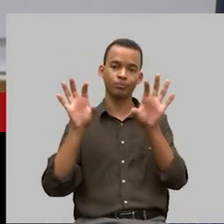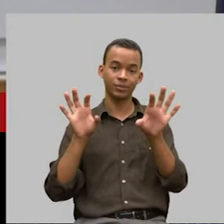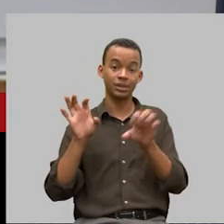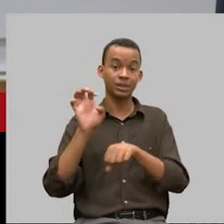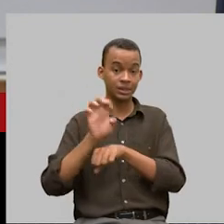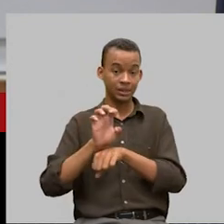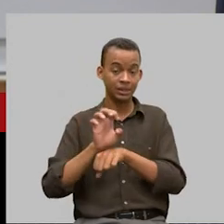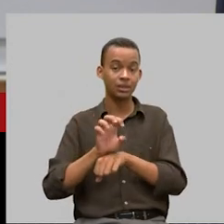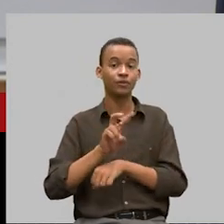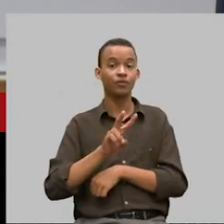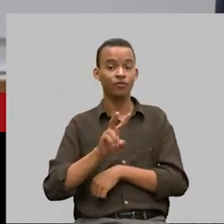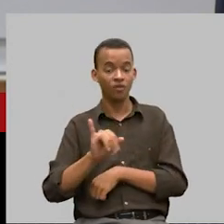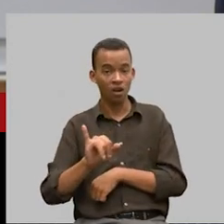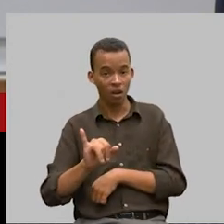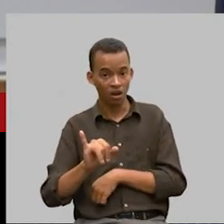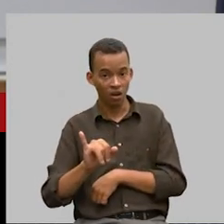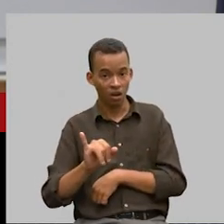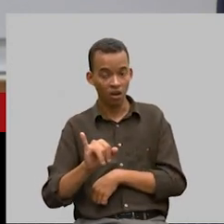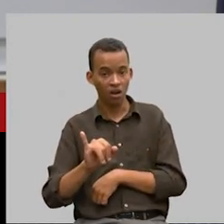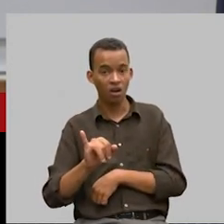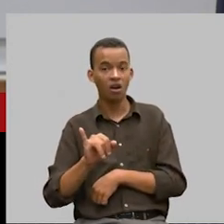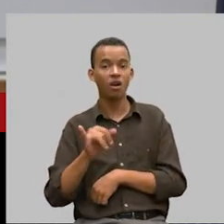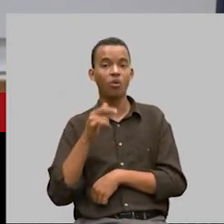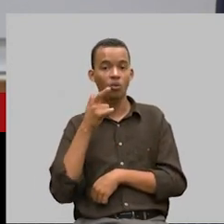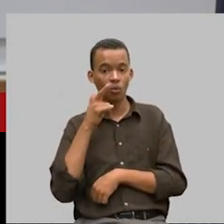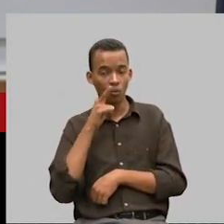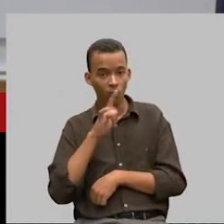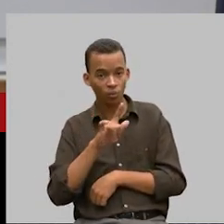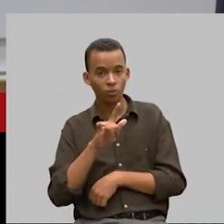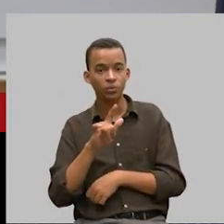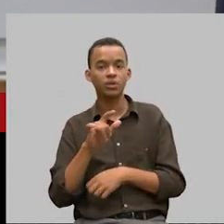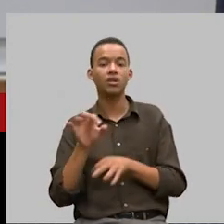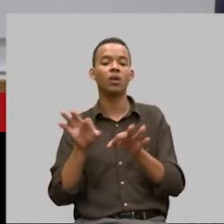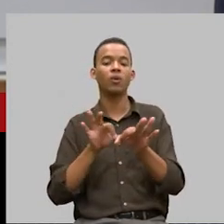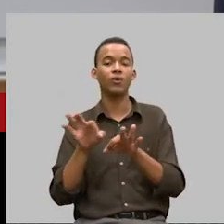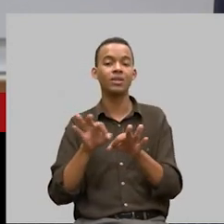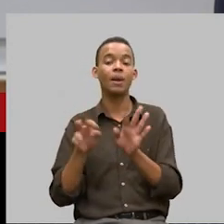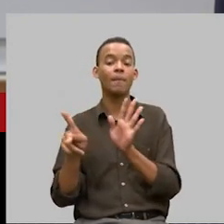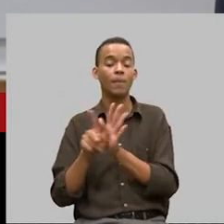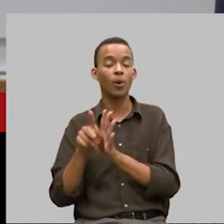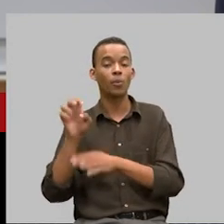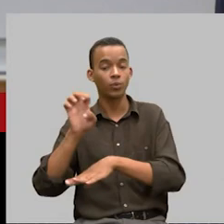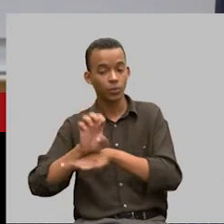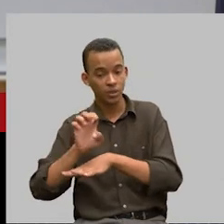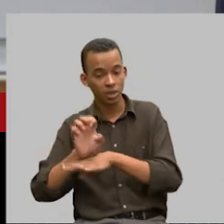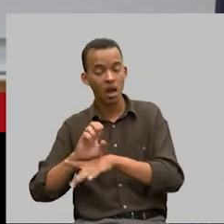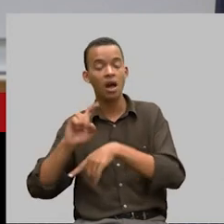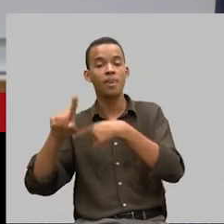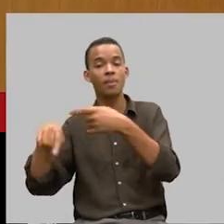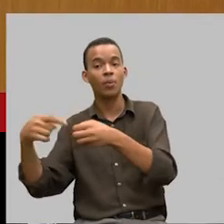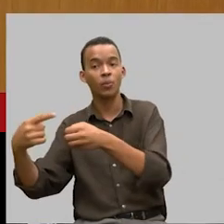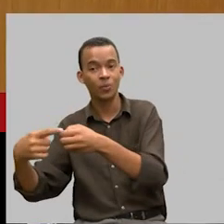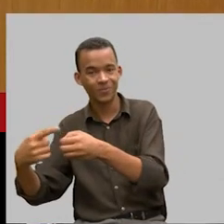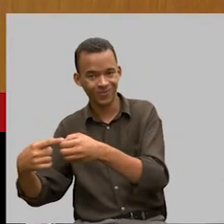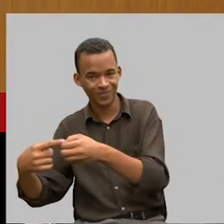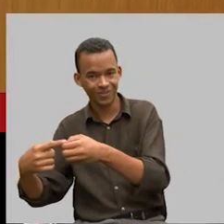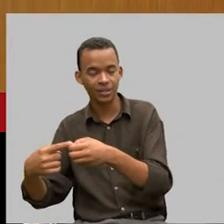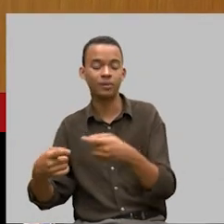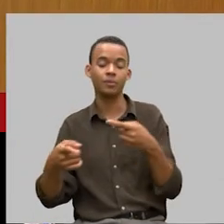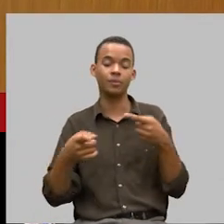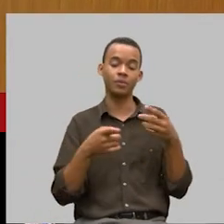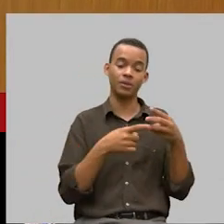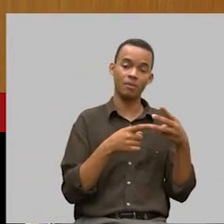estaduais e depois disso é que a gente vai pros planos municipais Então tem um monte de gente agora né lá nos grupos de